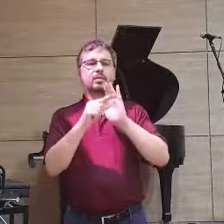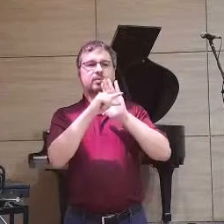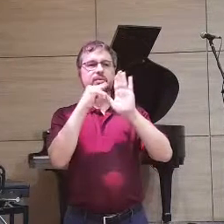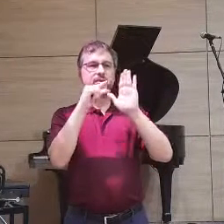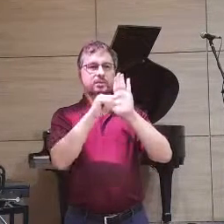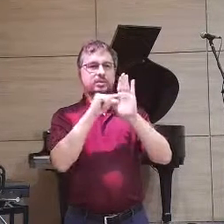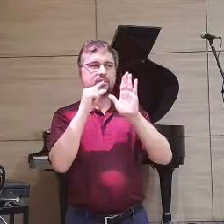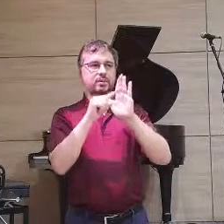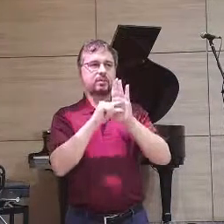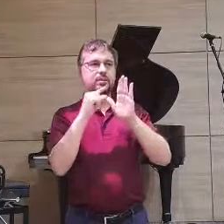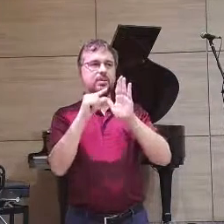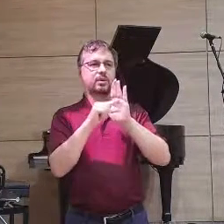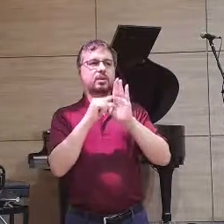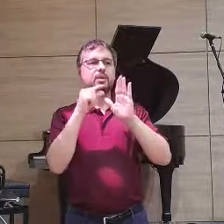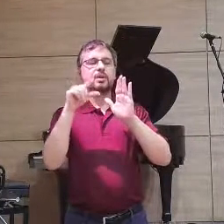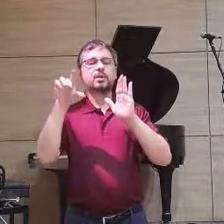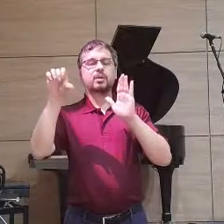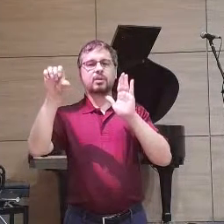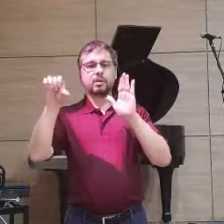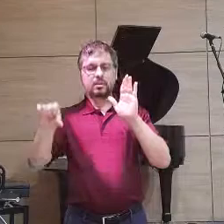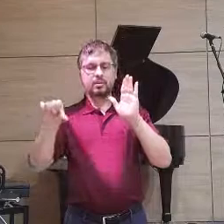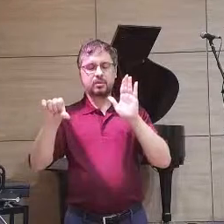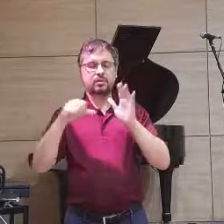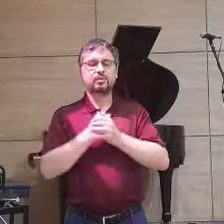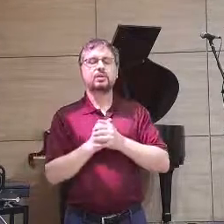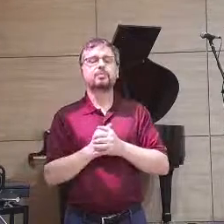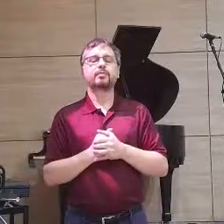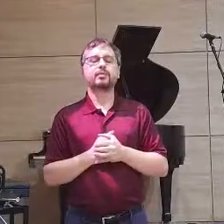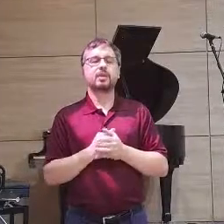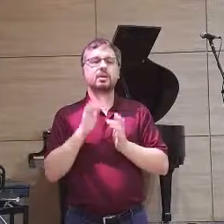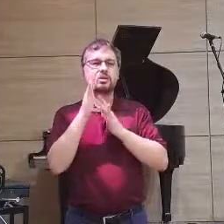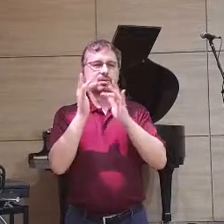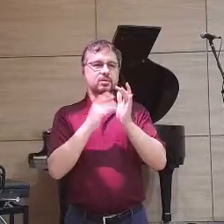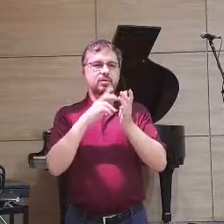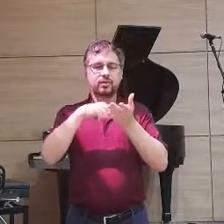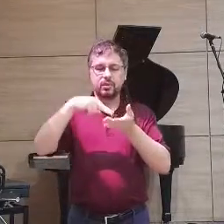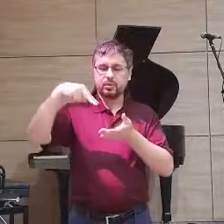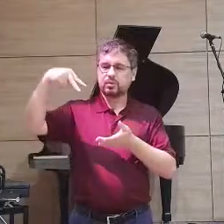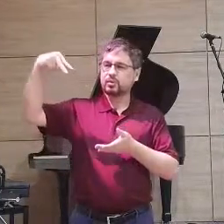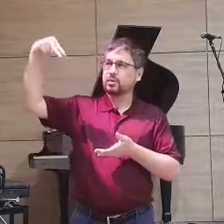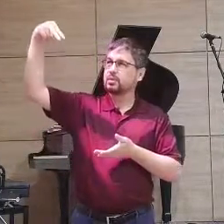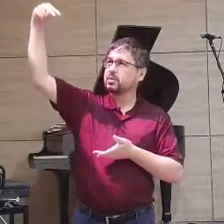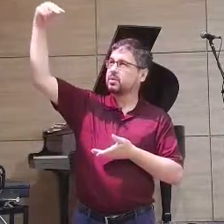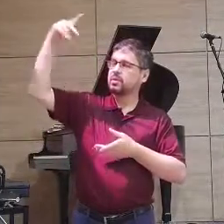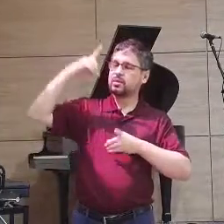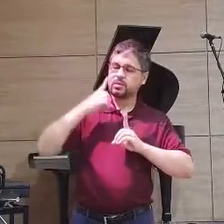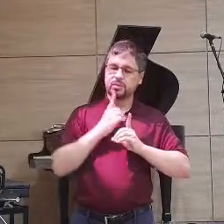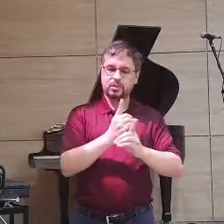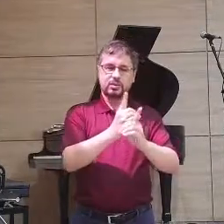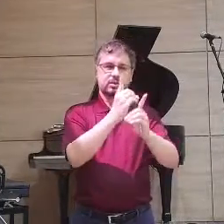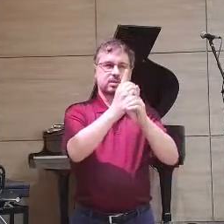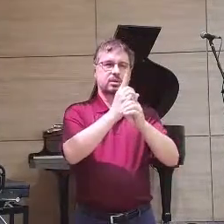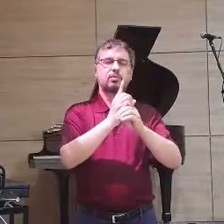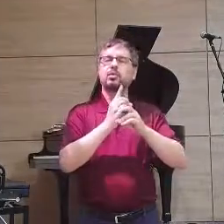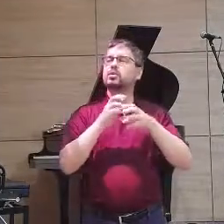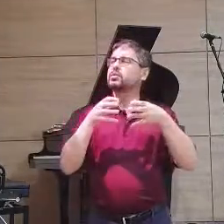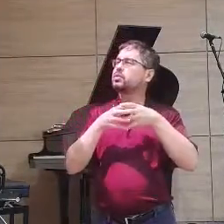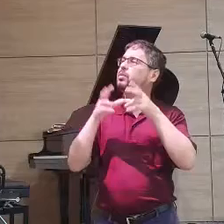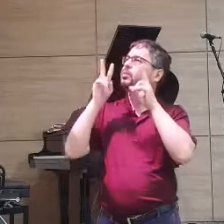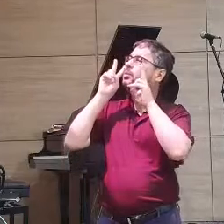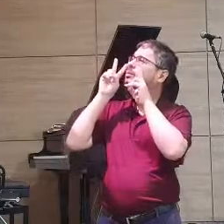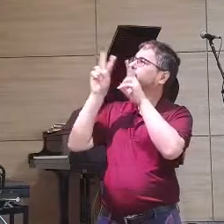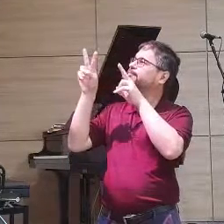9 após ter assunto aos céus elevado aos céus os discípulos ficaram com os olhos voltados